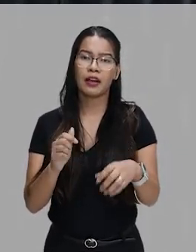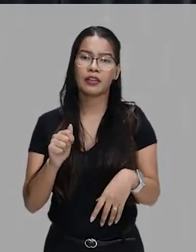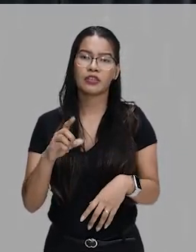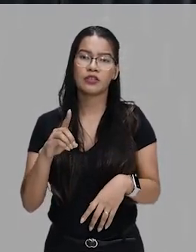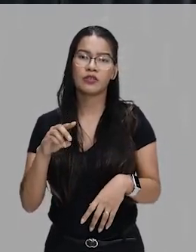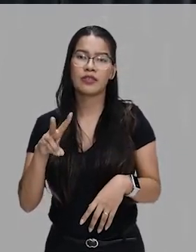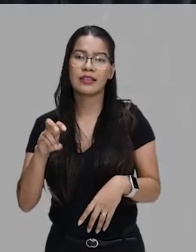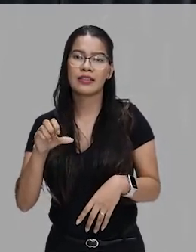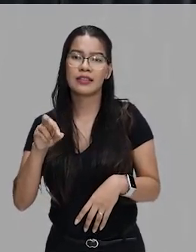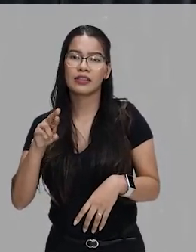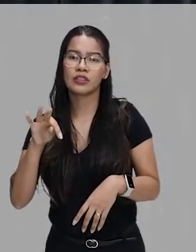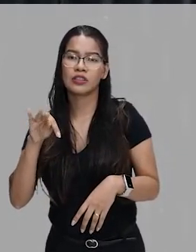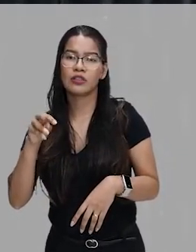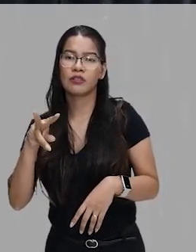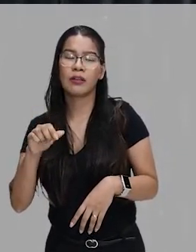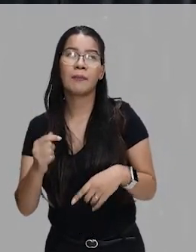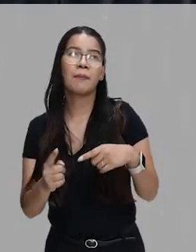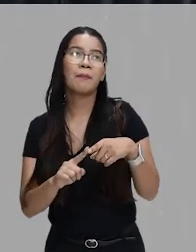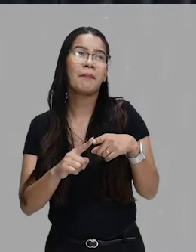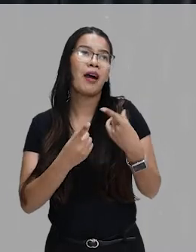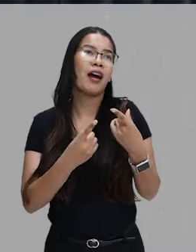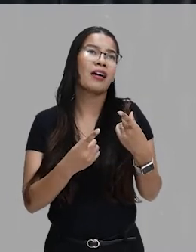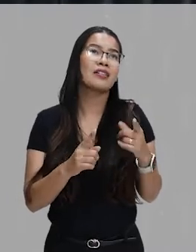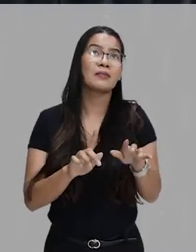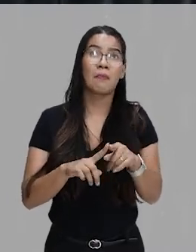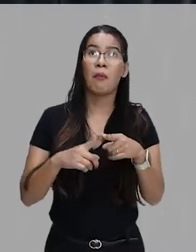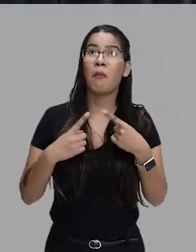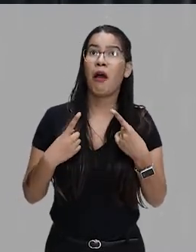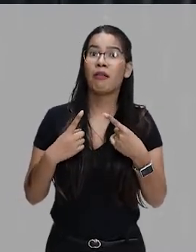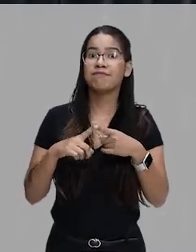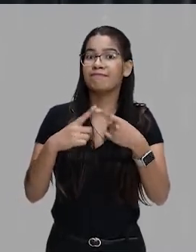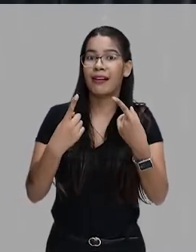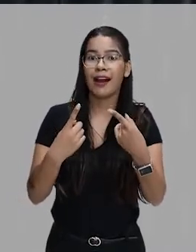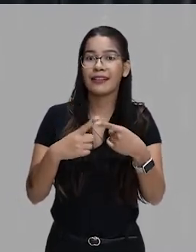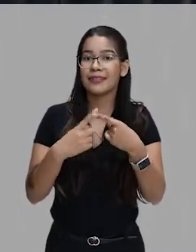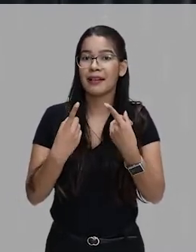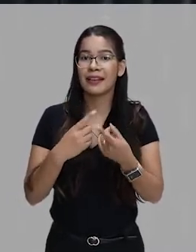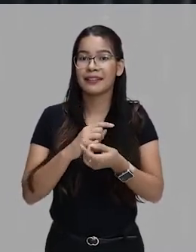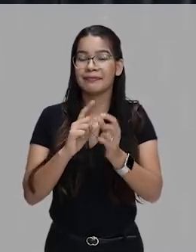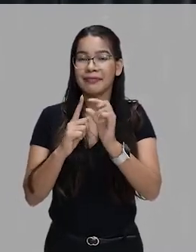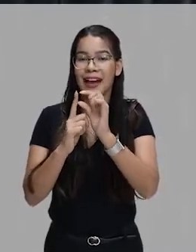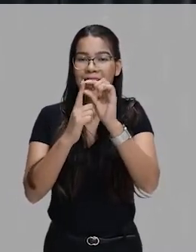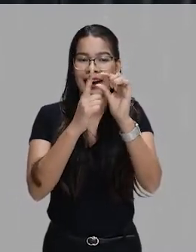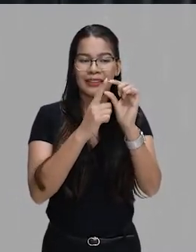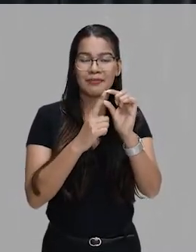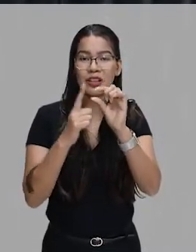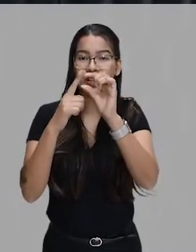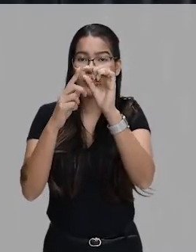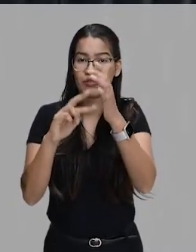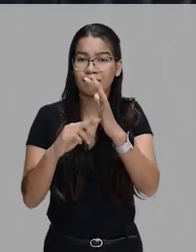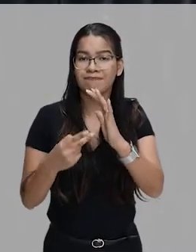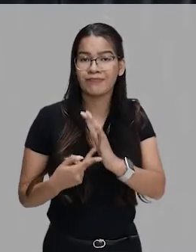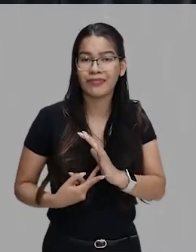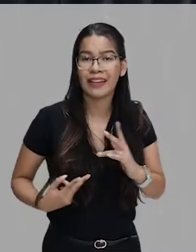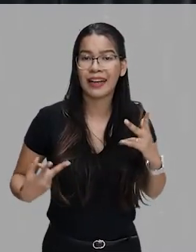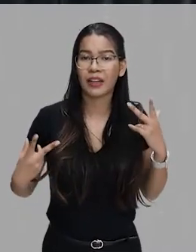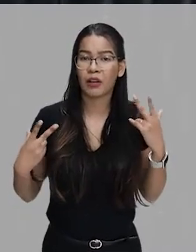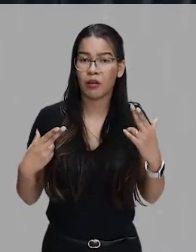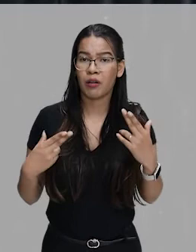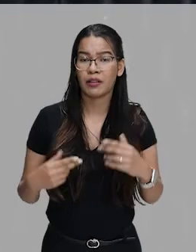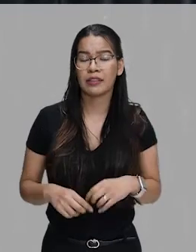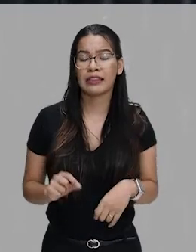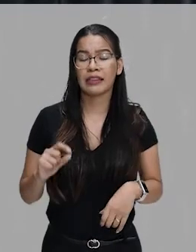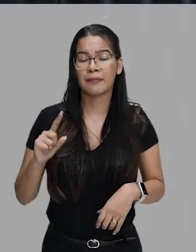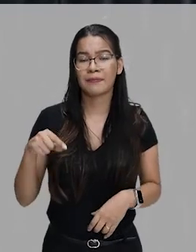Adversativa, mas, porém, contudo, todavia, entretanto, no entanto, palavras que vão dar essa ideia de que a